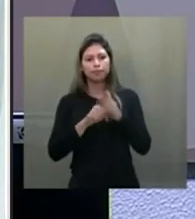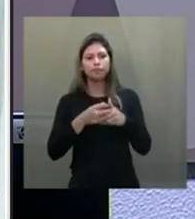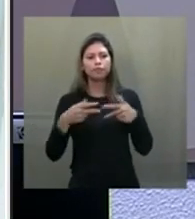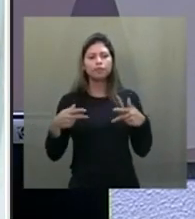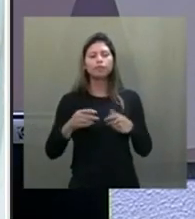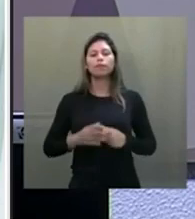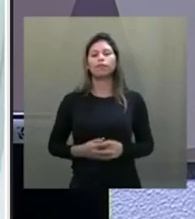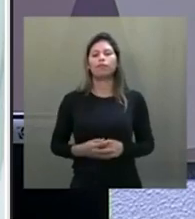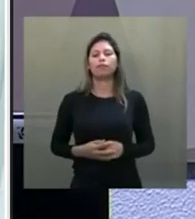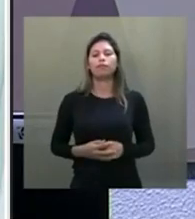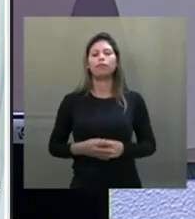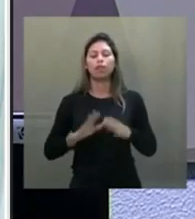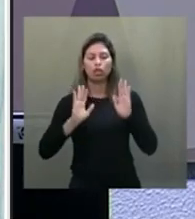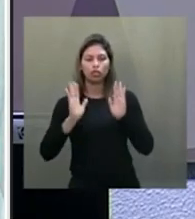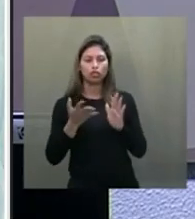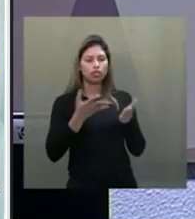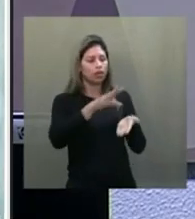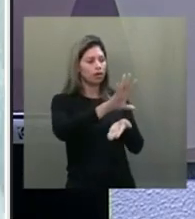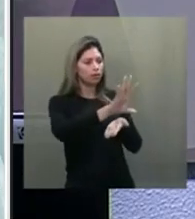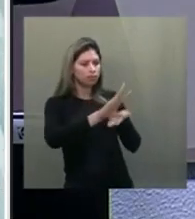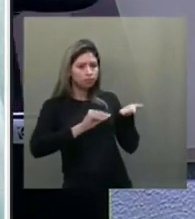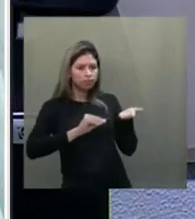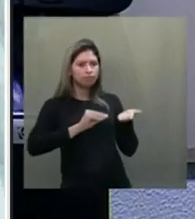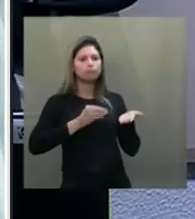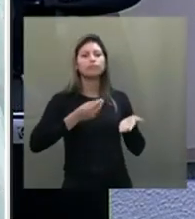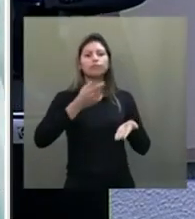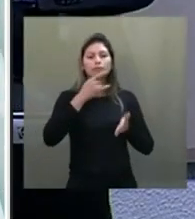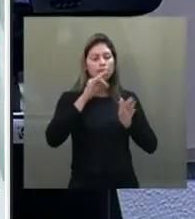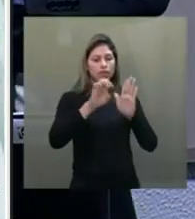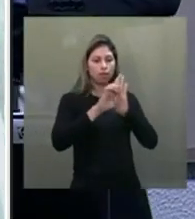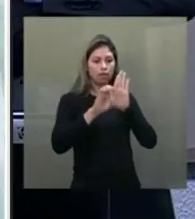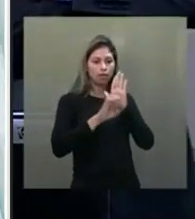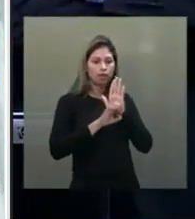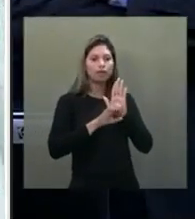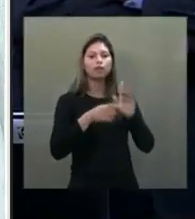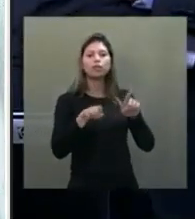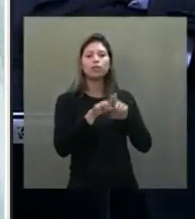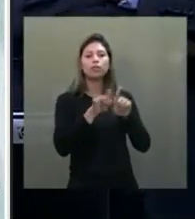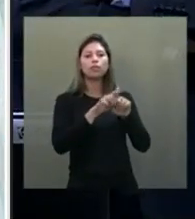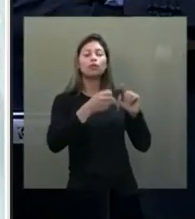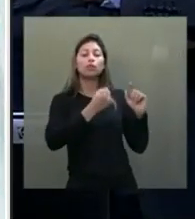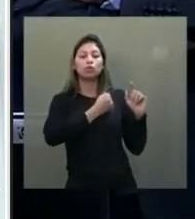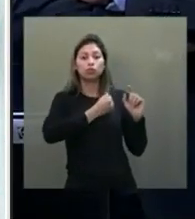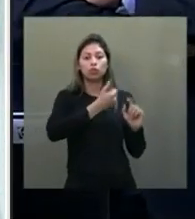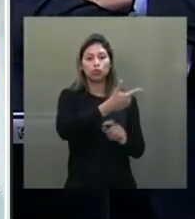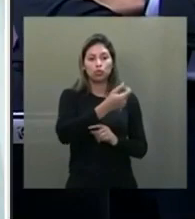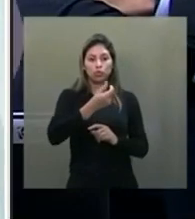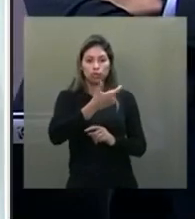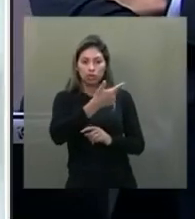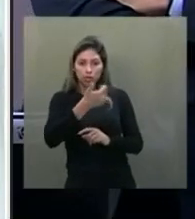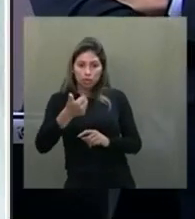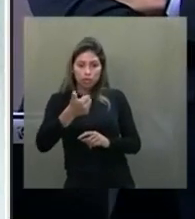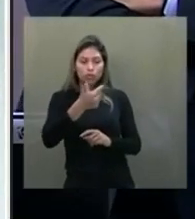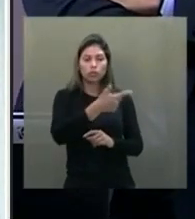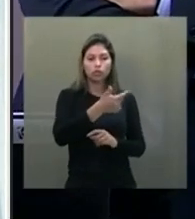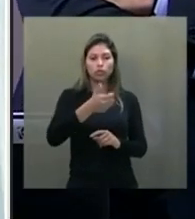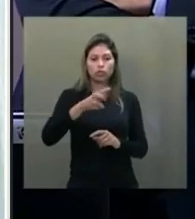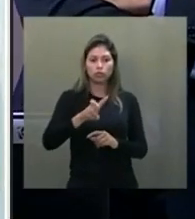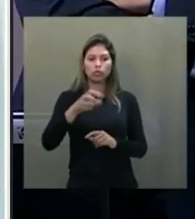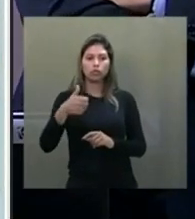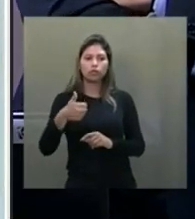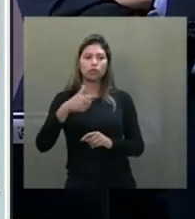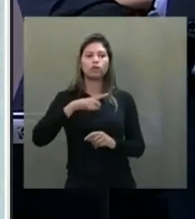privatização dos Correios. Não tem mais cabimento nenhum. Está aí o resultado de tantos anos, tantos escândalos,